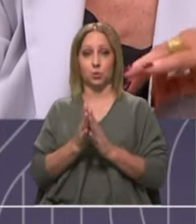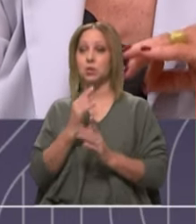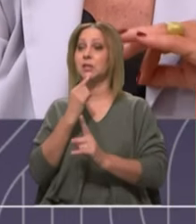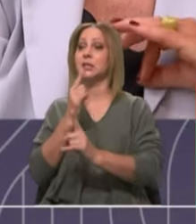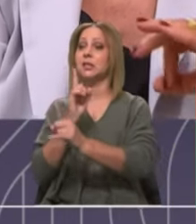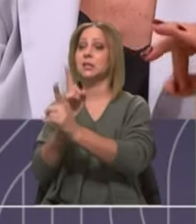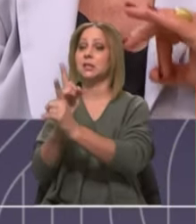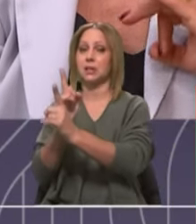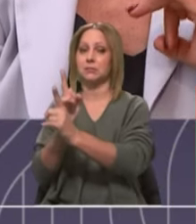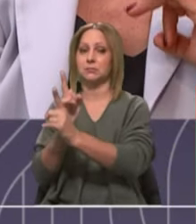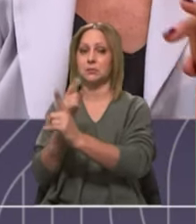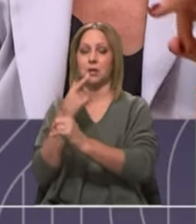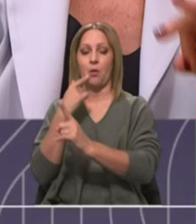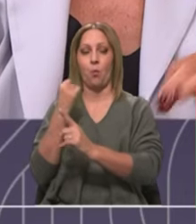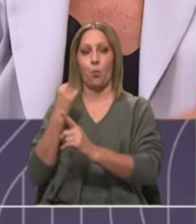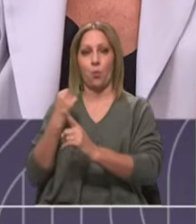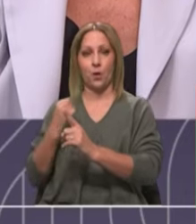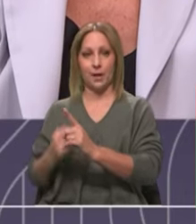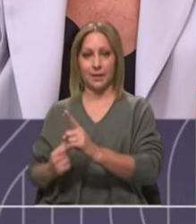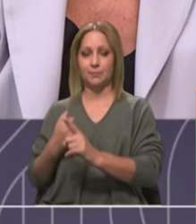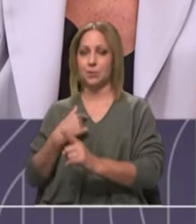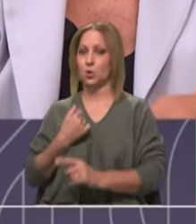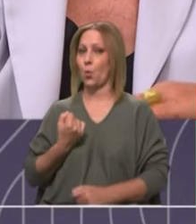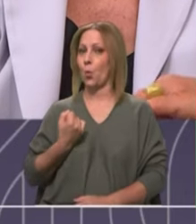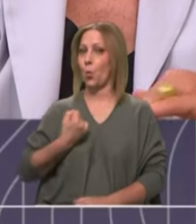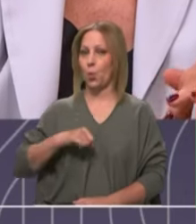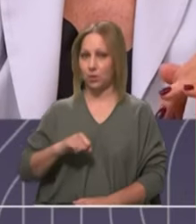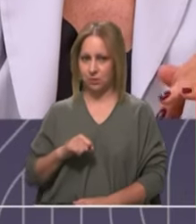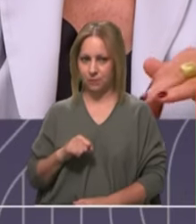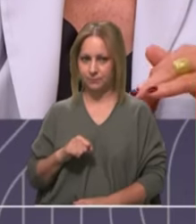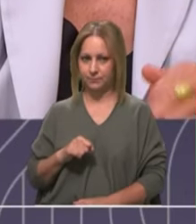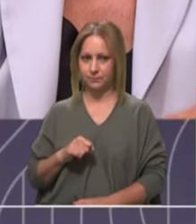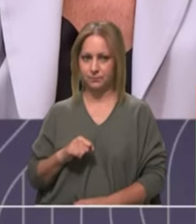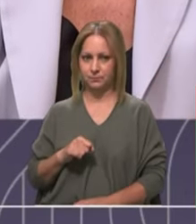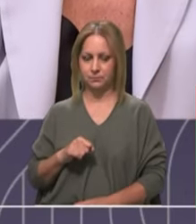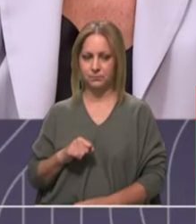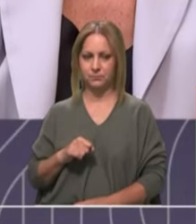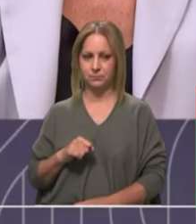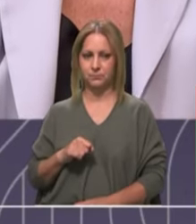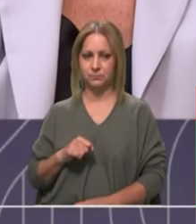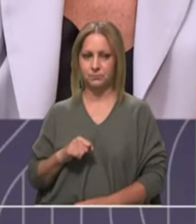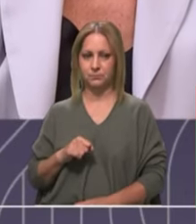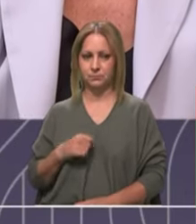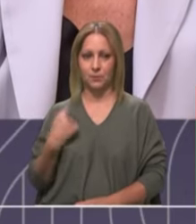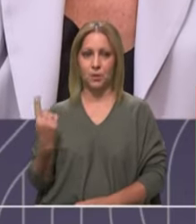é um um crime que eu condeno mesmo e que acho que éos todos condenar e denunciar ex